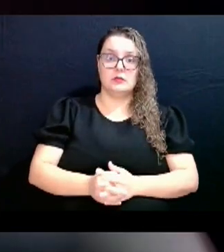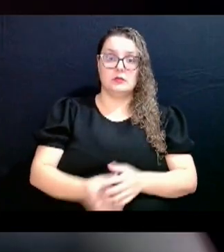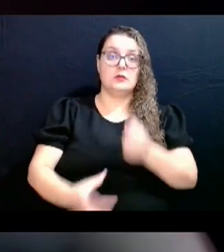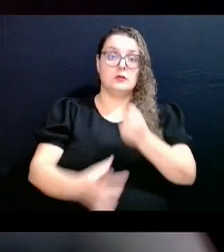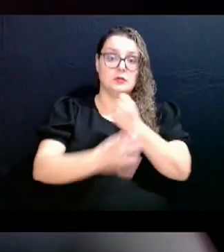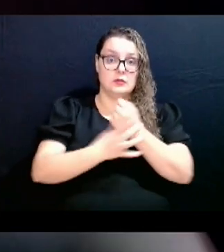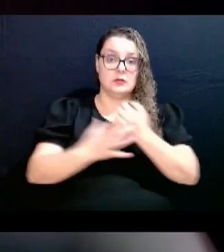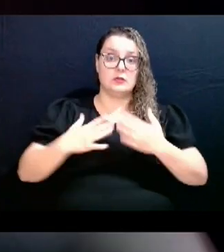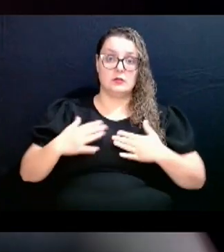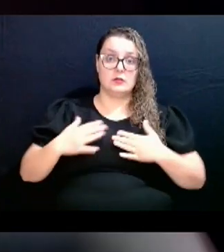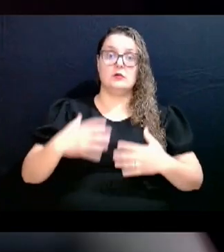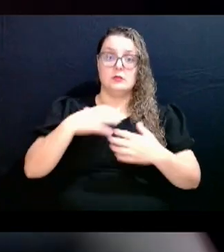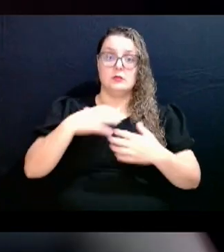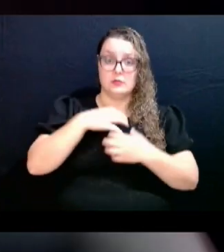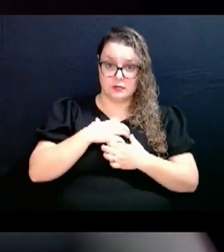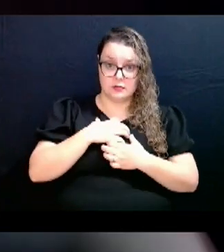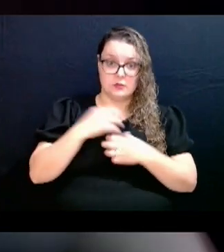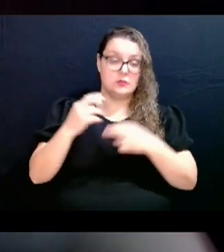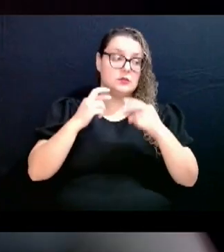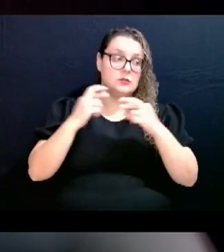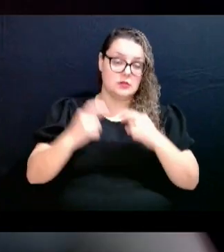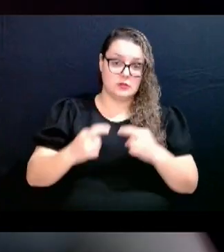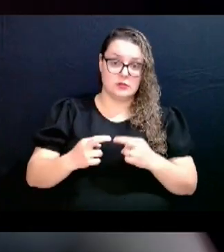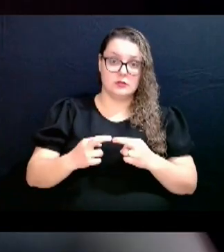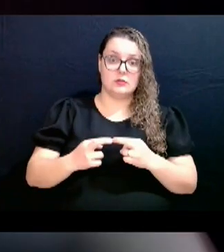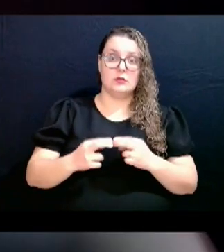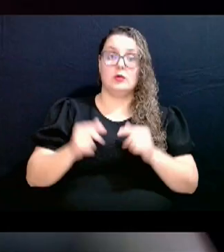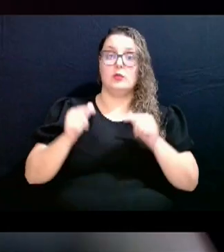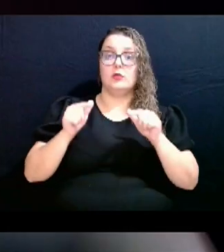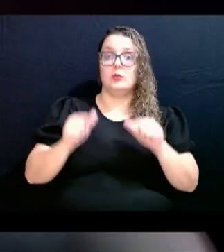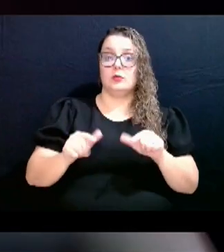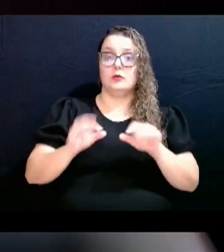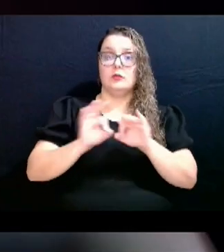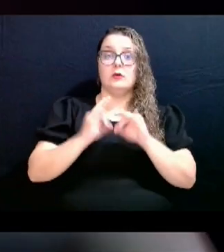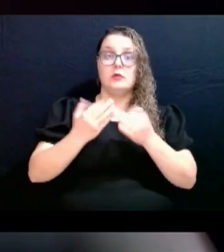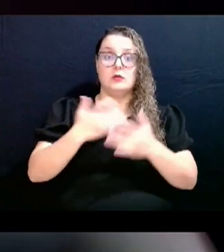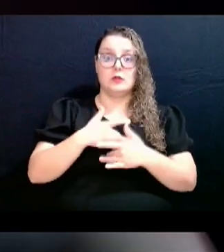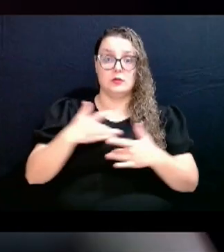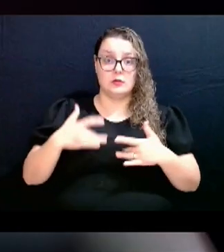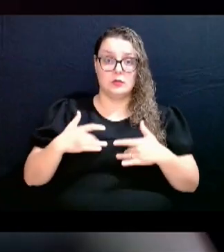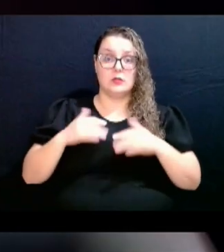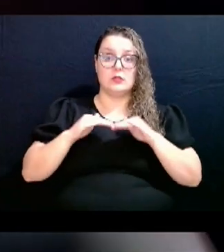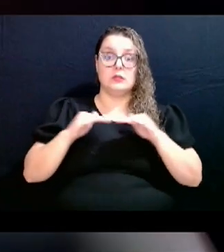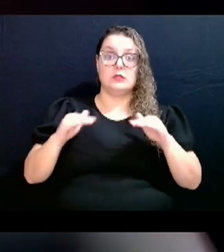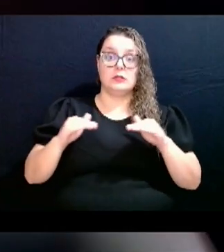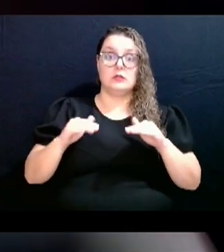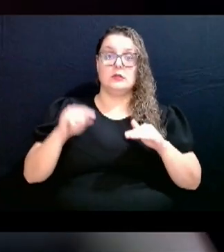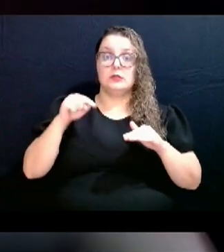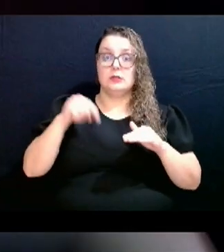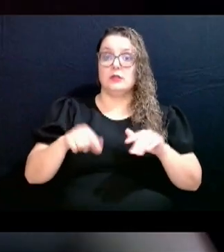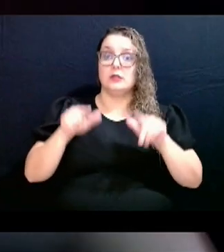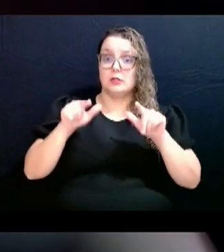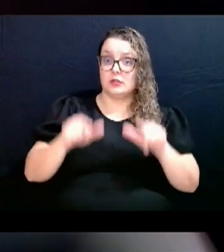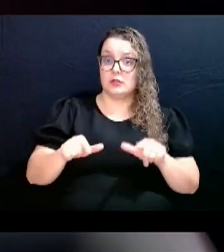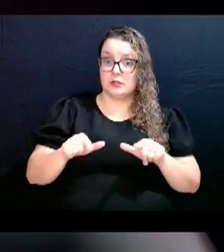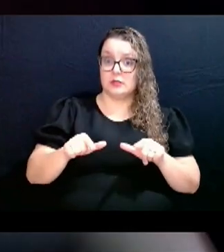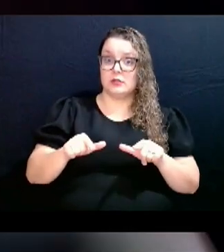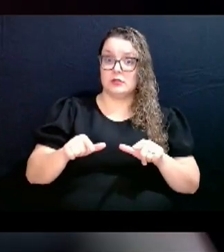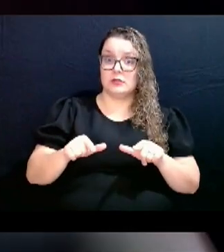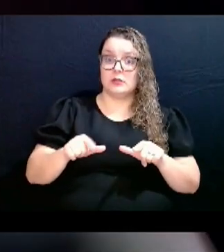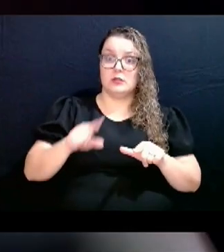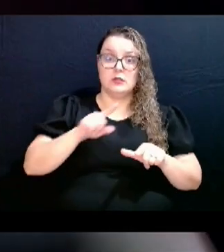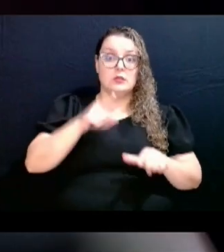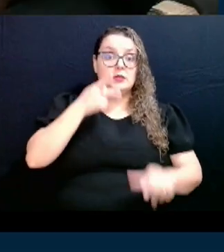emocional deve ser analisada, o ambiente familiar saudável e estável, e esse ambiente, a gente nem fala de